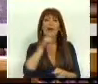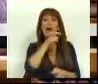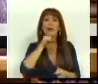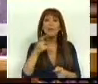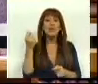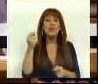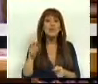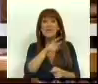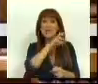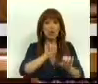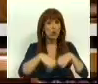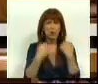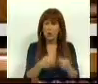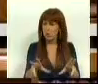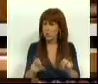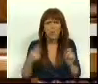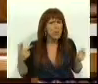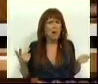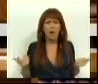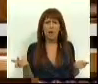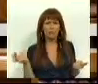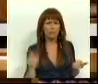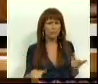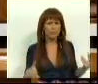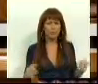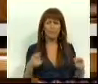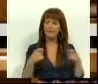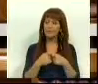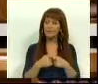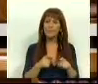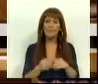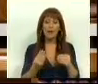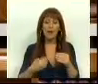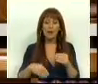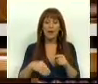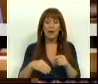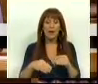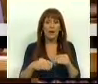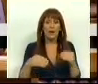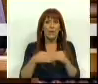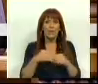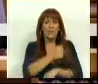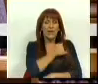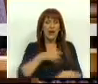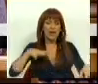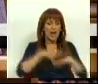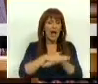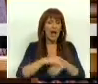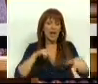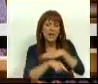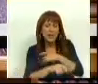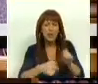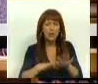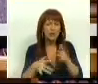sociais nunca chegaram a ser concretizadas e a ligação de uma habitação à rede de água e saneamento fica